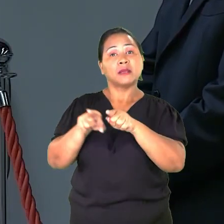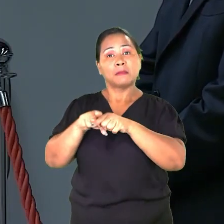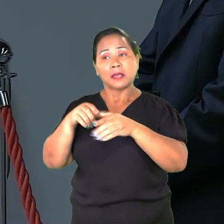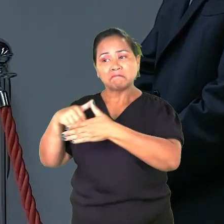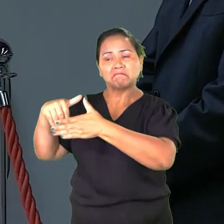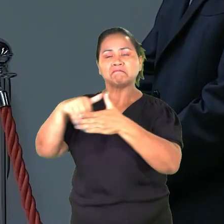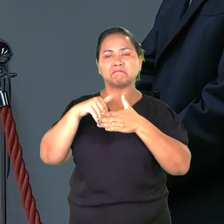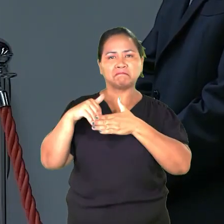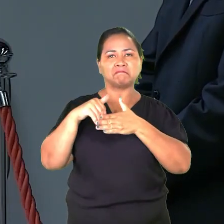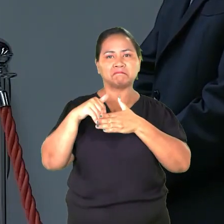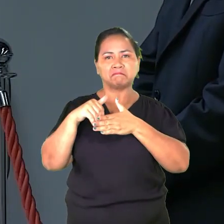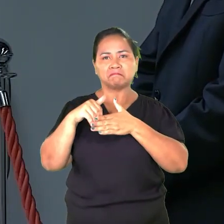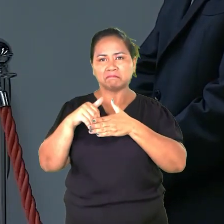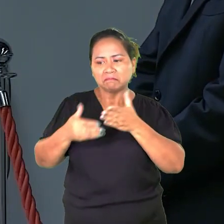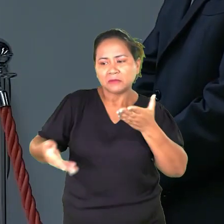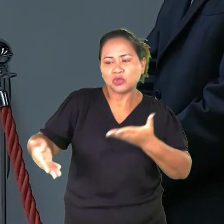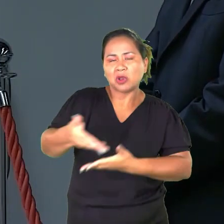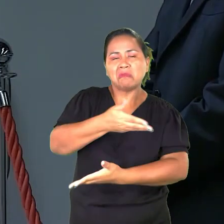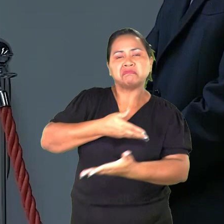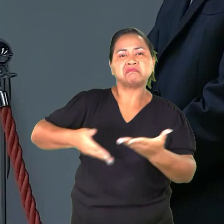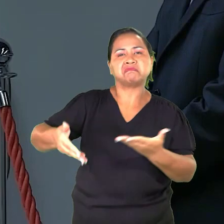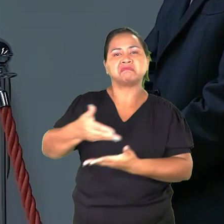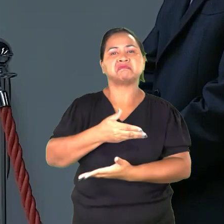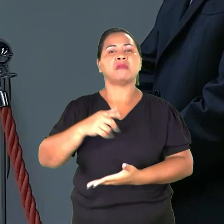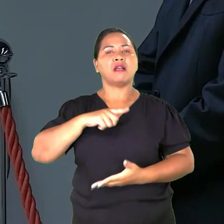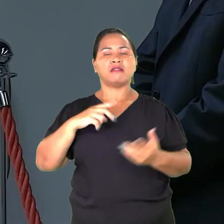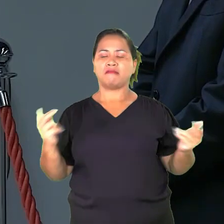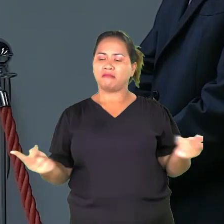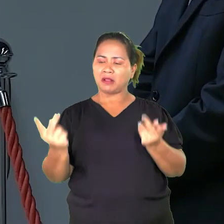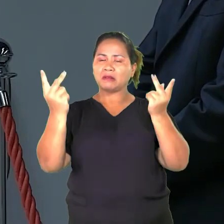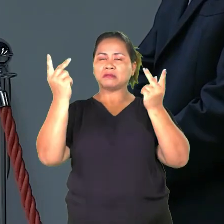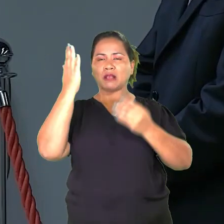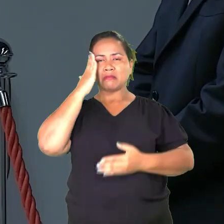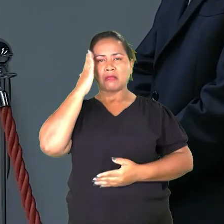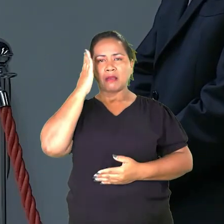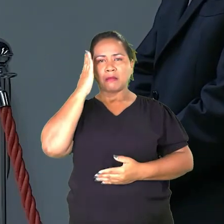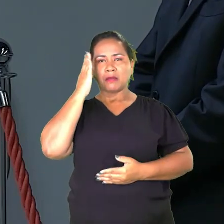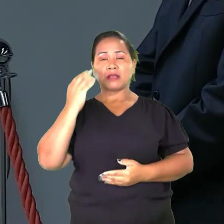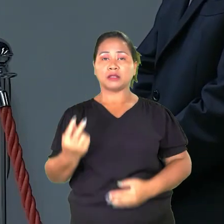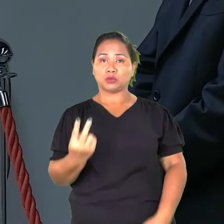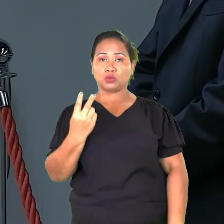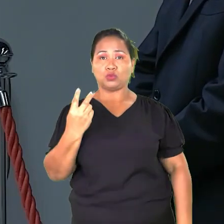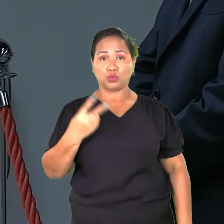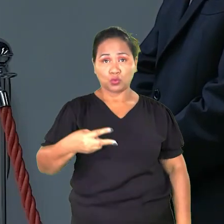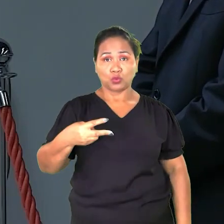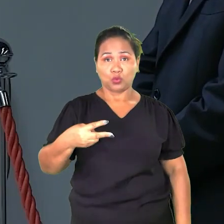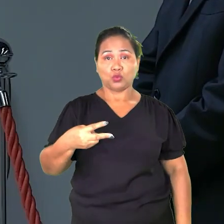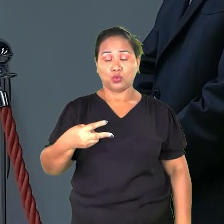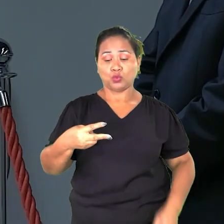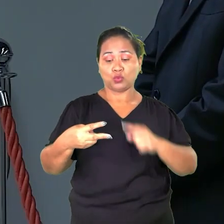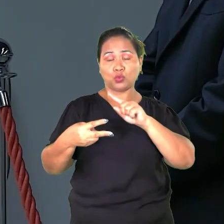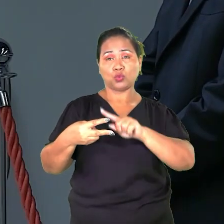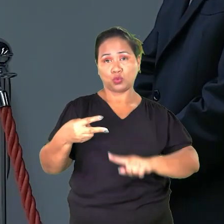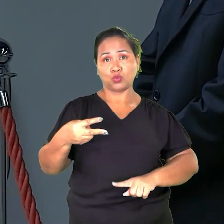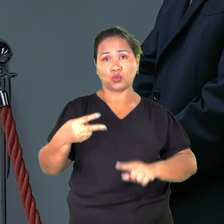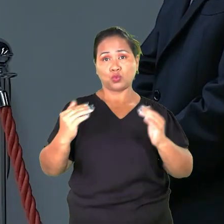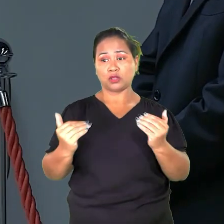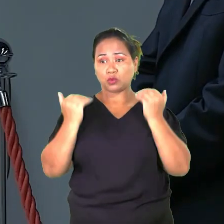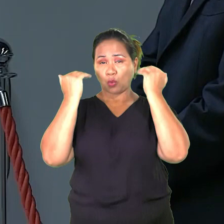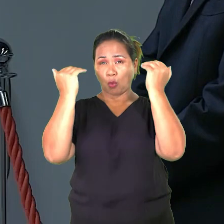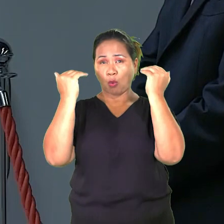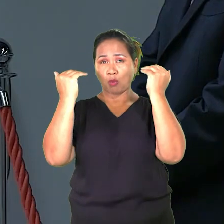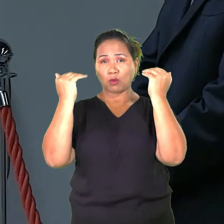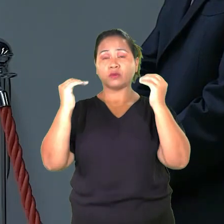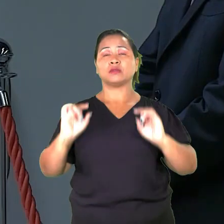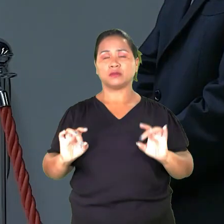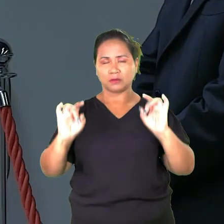eleições. Que parceria! Isso aqui é um ato que a gente tem que valorizar, de reconhecimento, de que duas cortes, as maiores cortes do